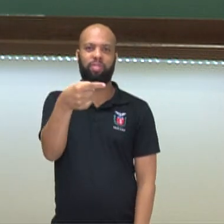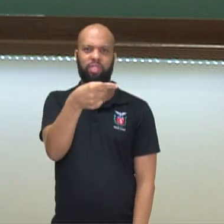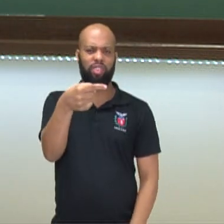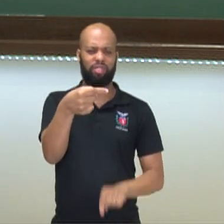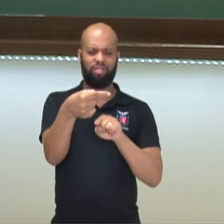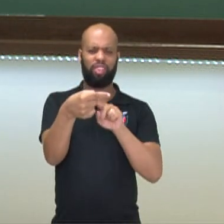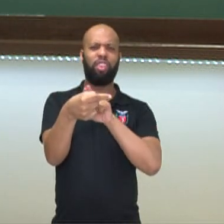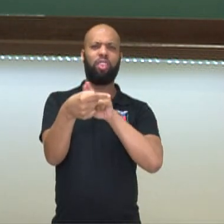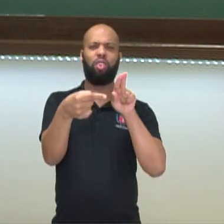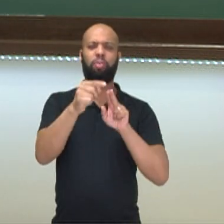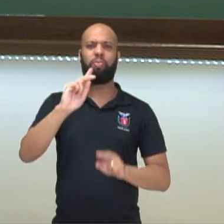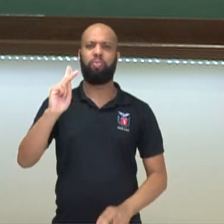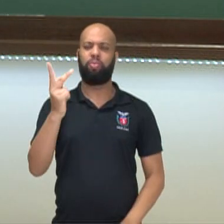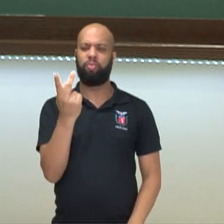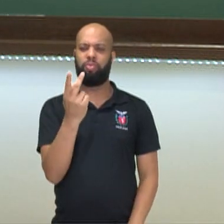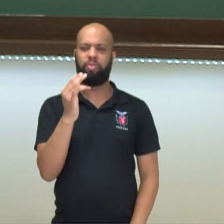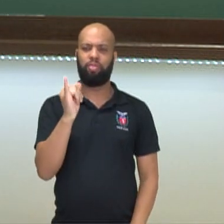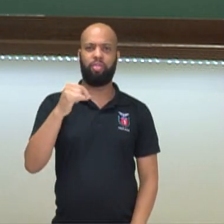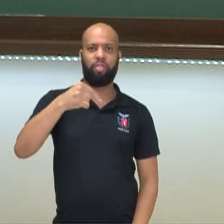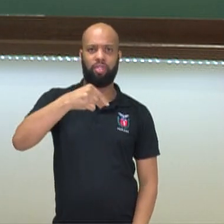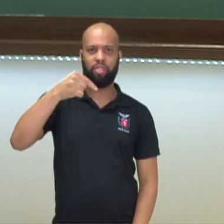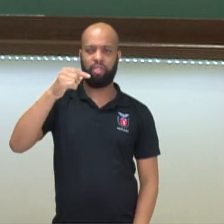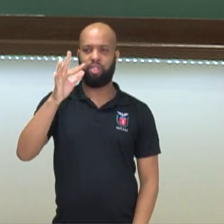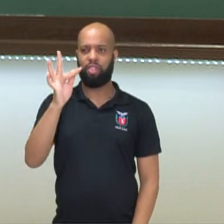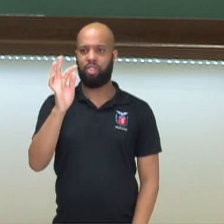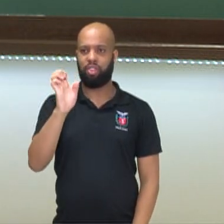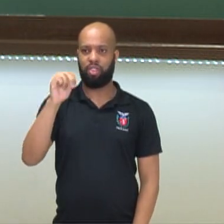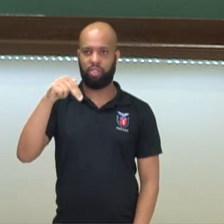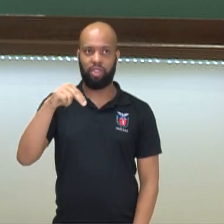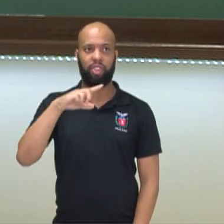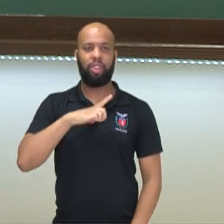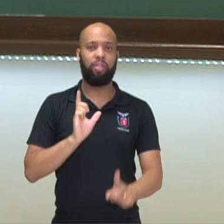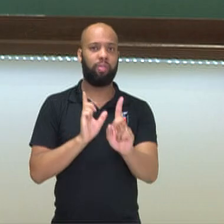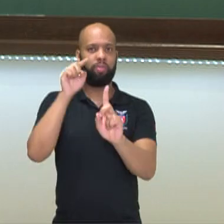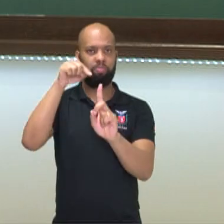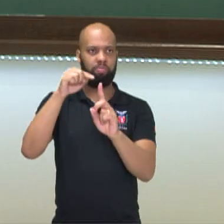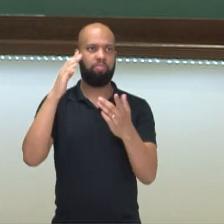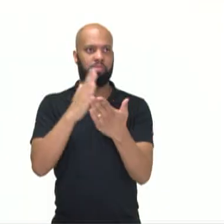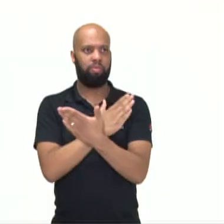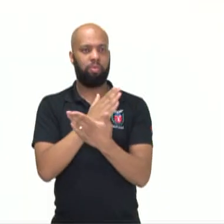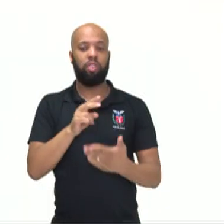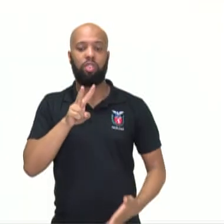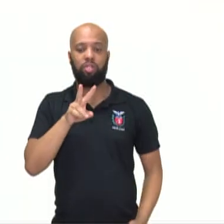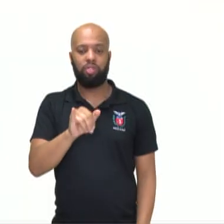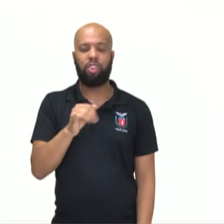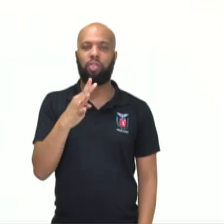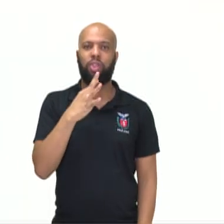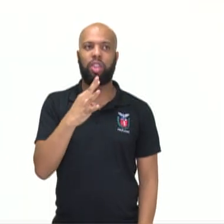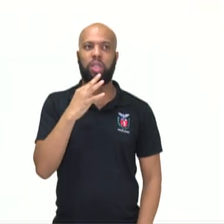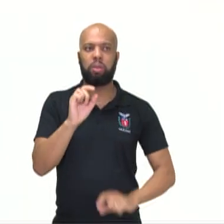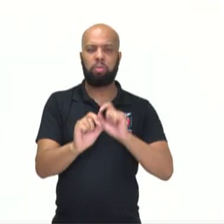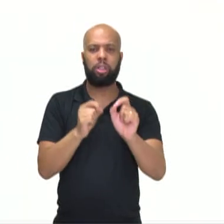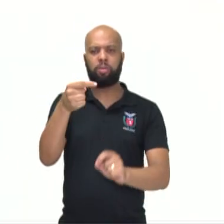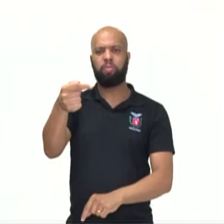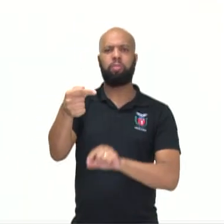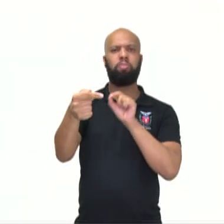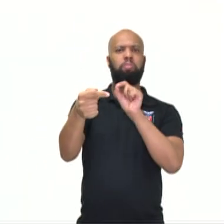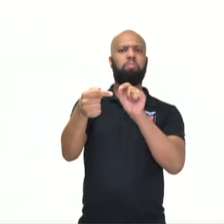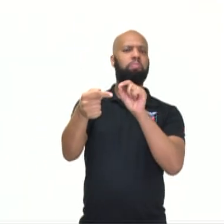hífen. É o hífen. E para isso nós temos alguns objetivos. Conhecer o sinal gráfico